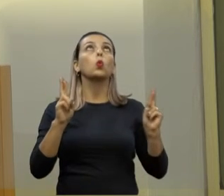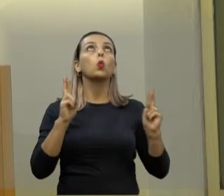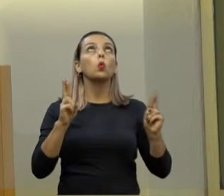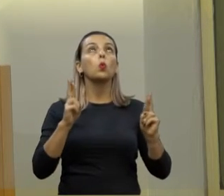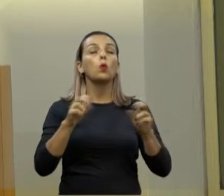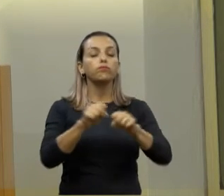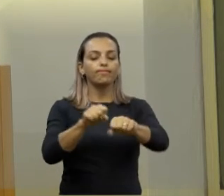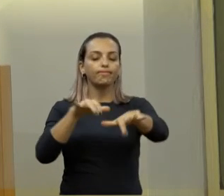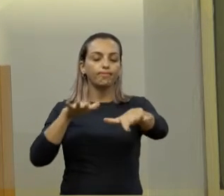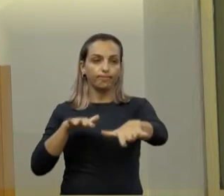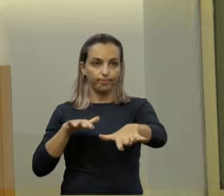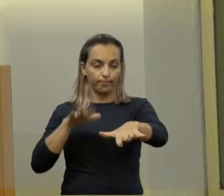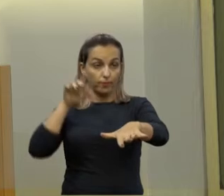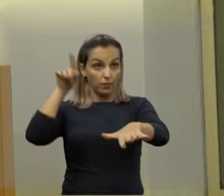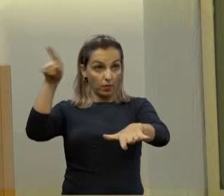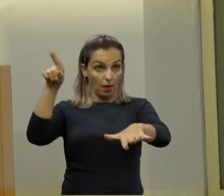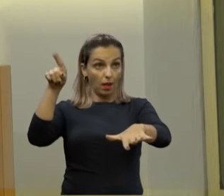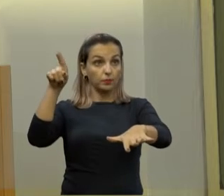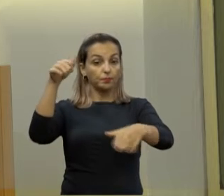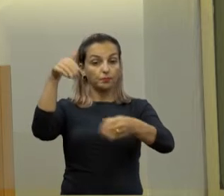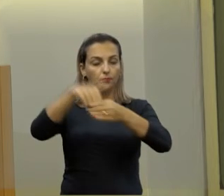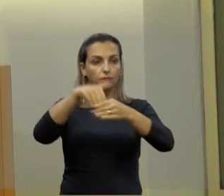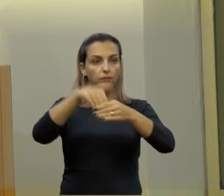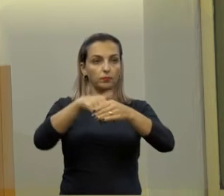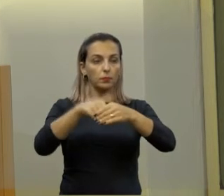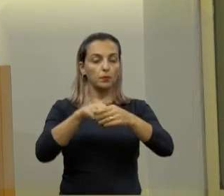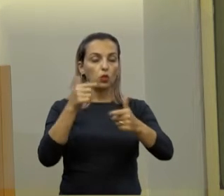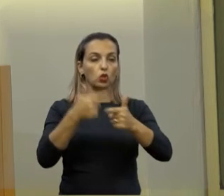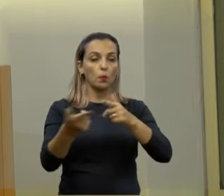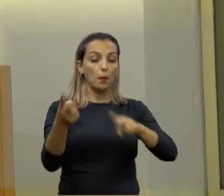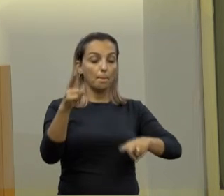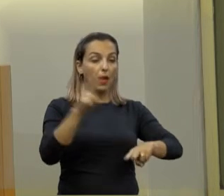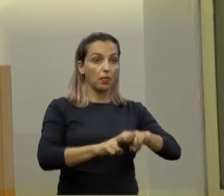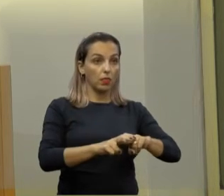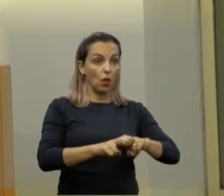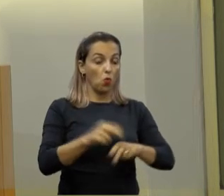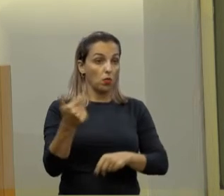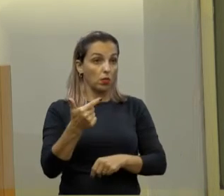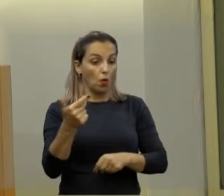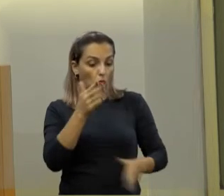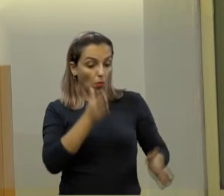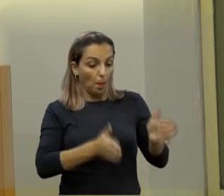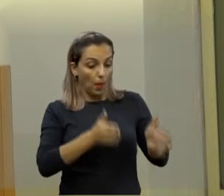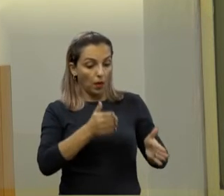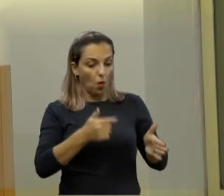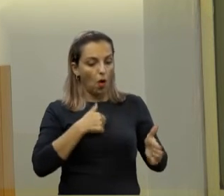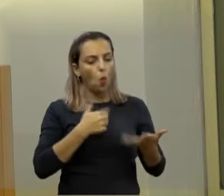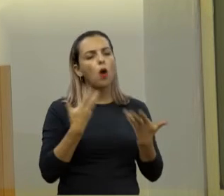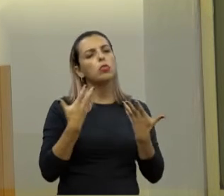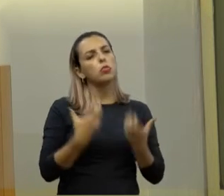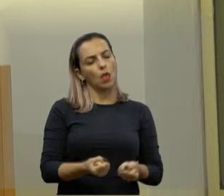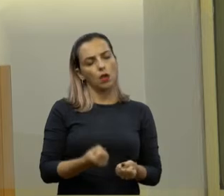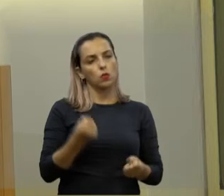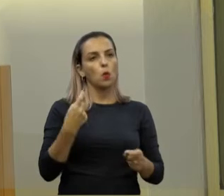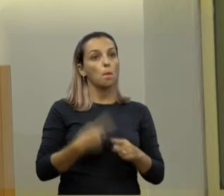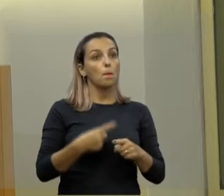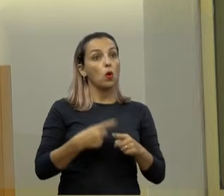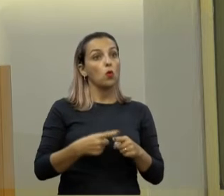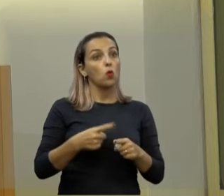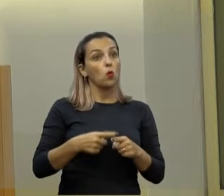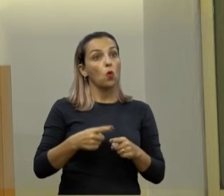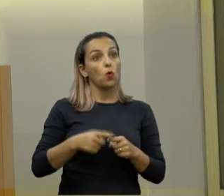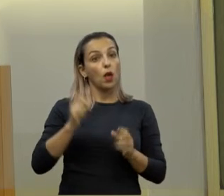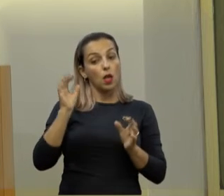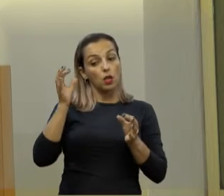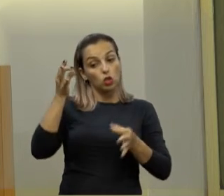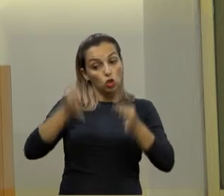lá no plenário a votação sobre a prisão em Segunda instância da cobra e o sul totalmente a favor uma vez que havendo a